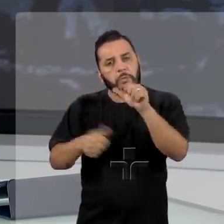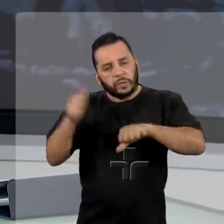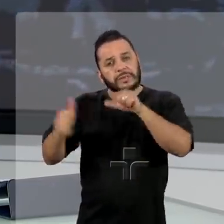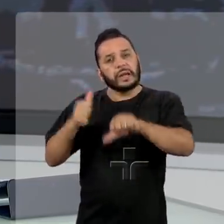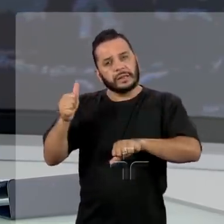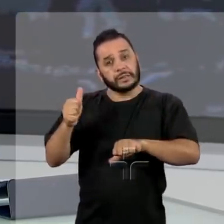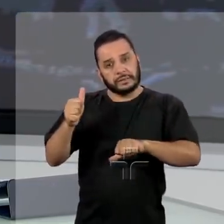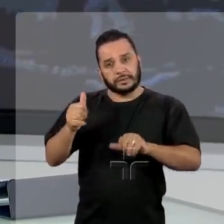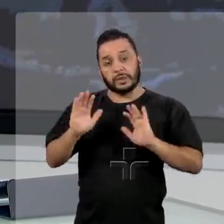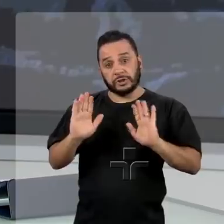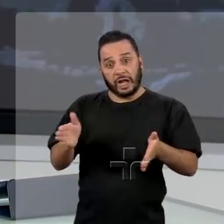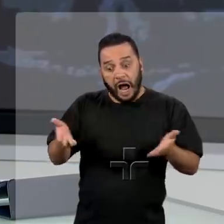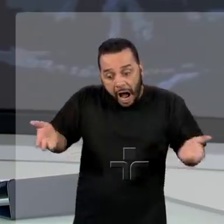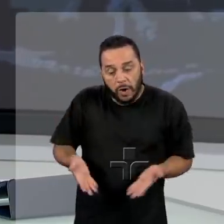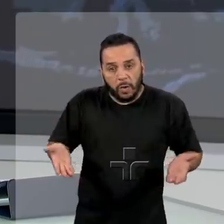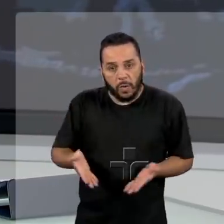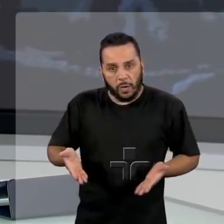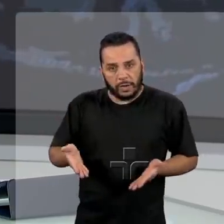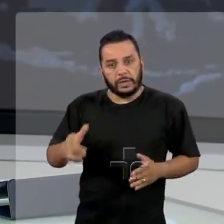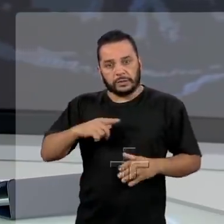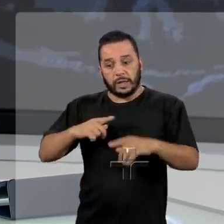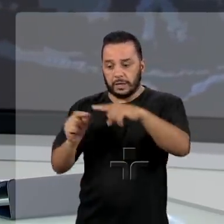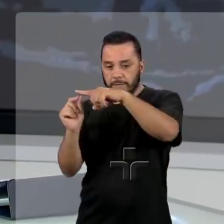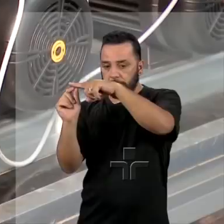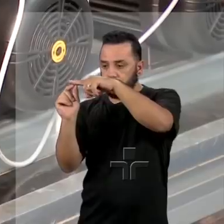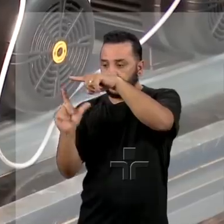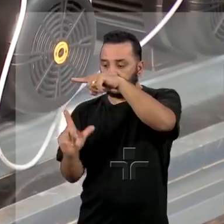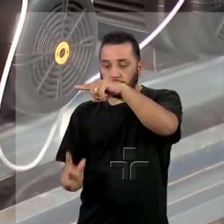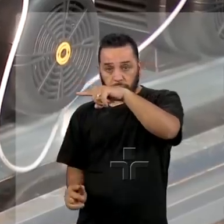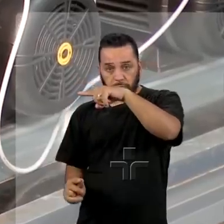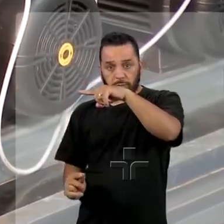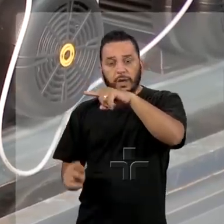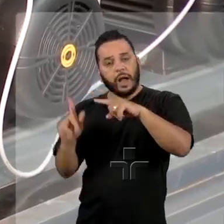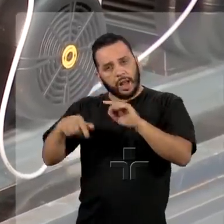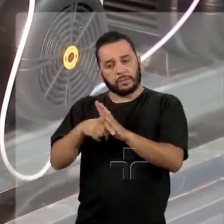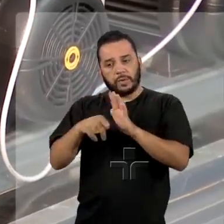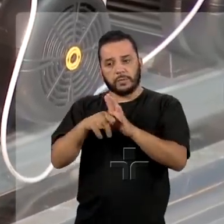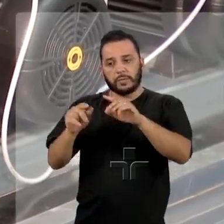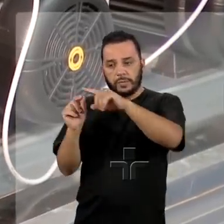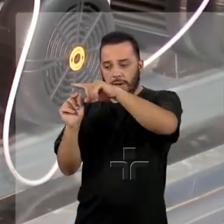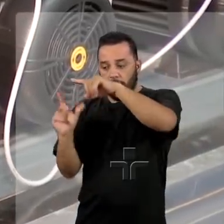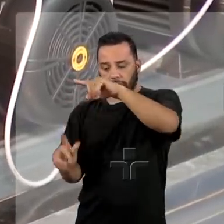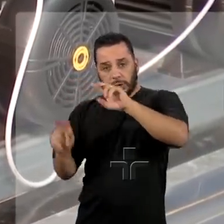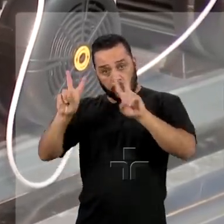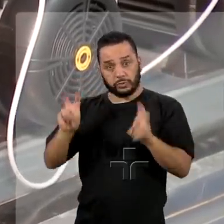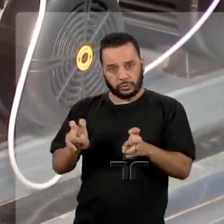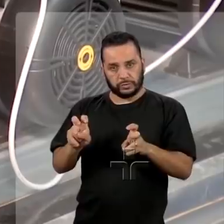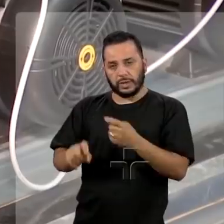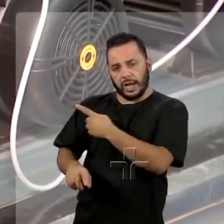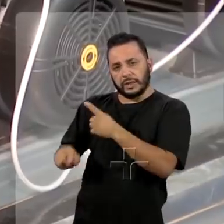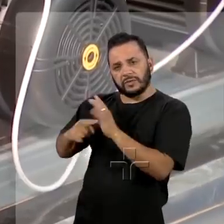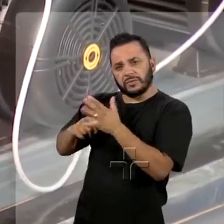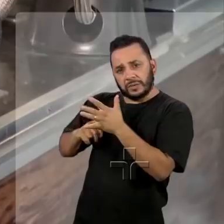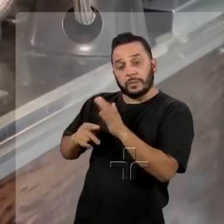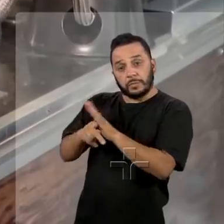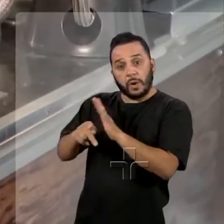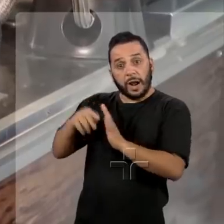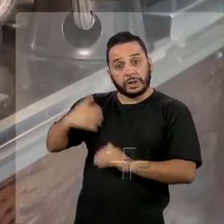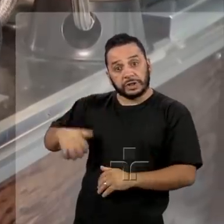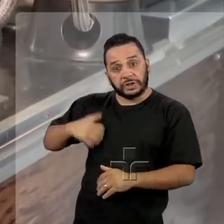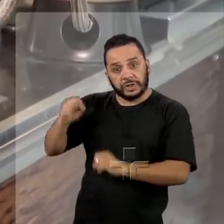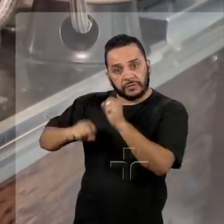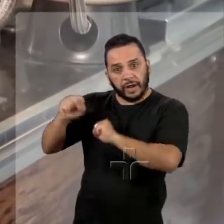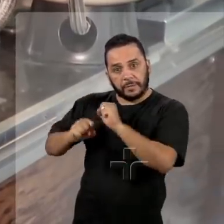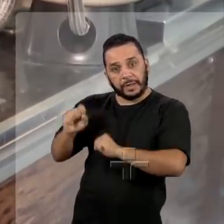mesmo da posse. O Mercosul é uma das pautas. Essas bombas são produzidas por uma empresa argentina que há